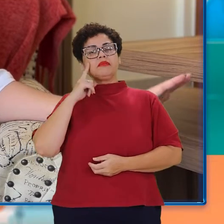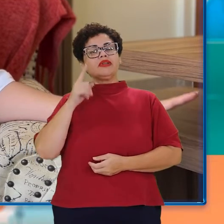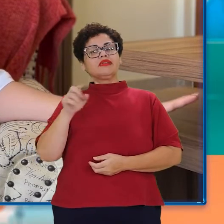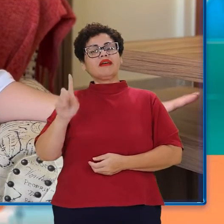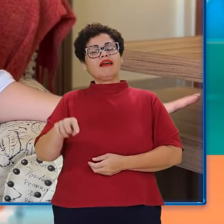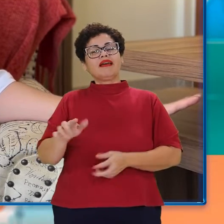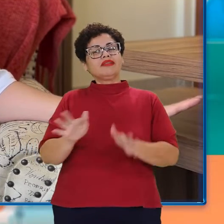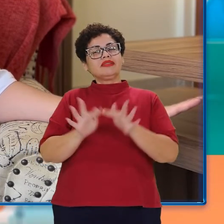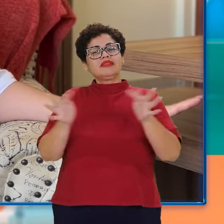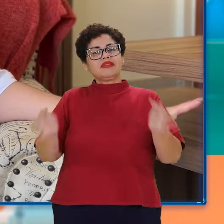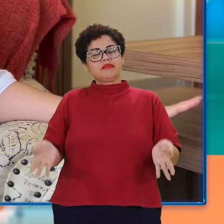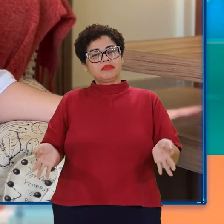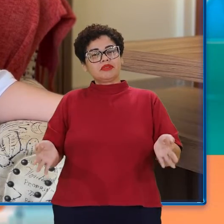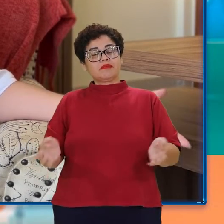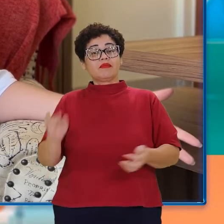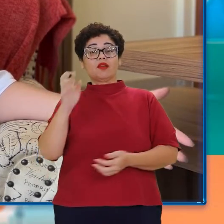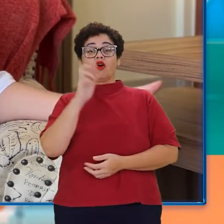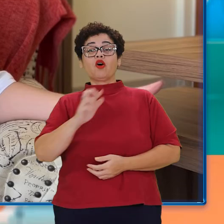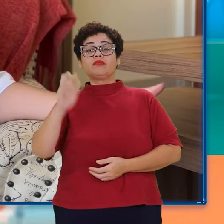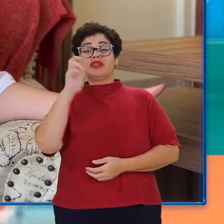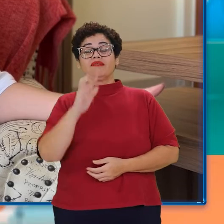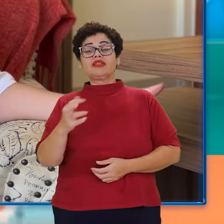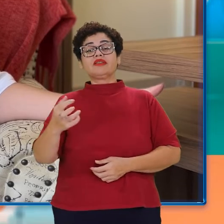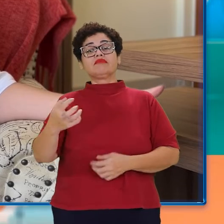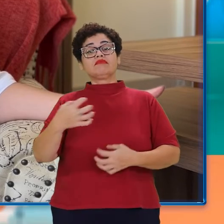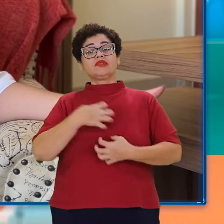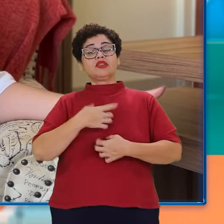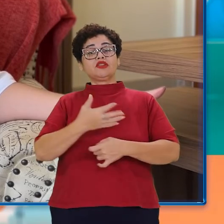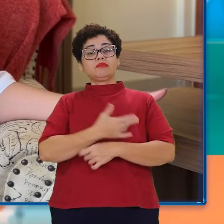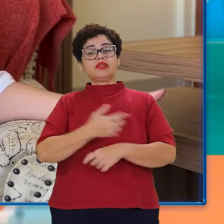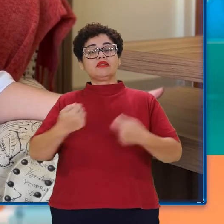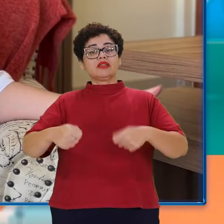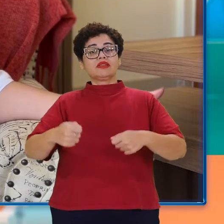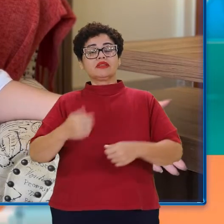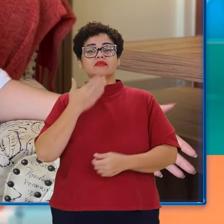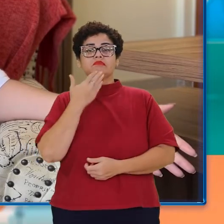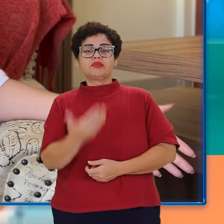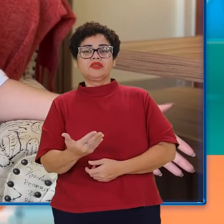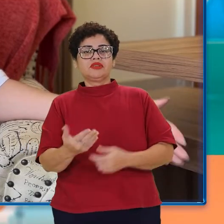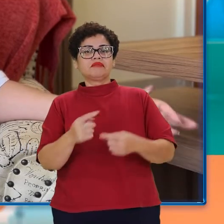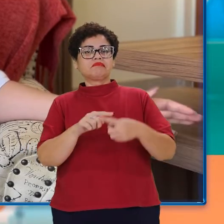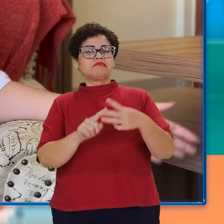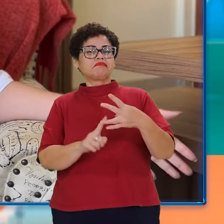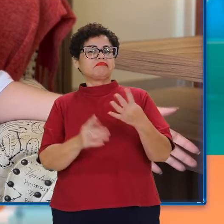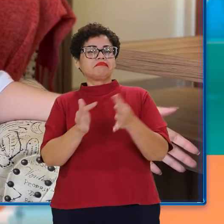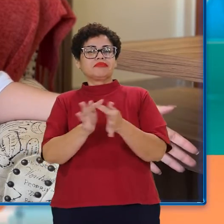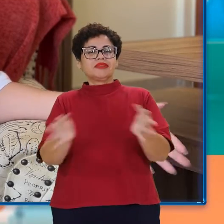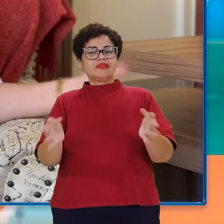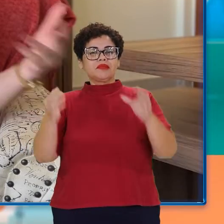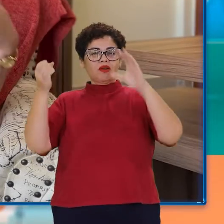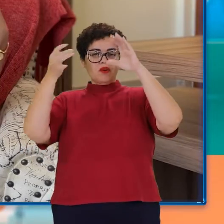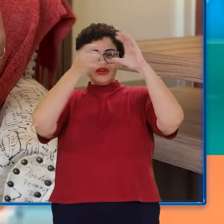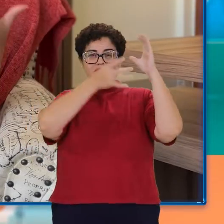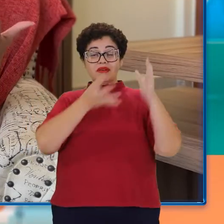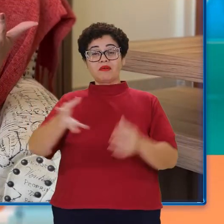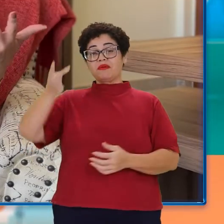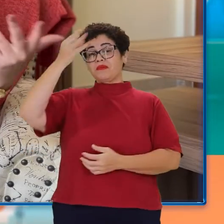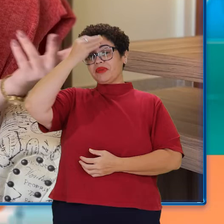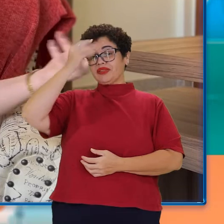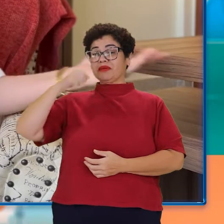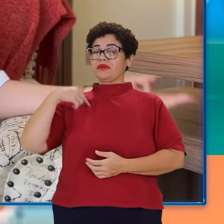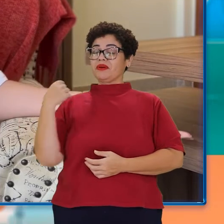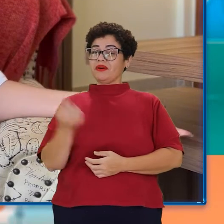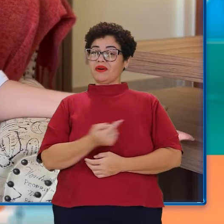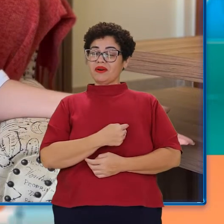algo muito simples. Né? Vamos lá, observação, sentimento, necessidade e pedido. Muito simples. A nossa cognição, a